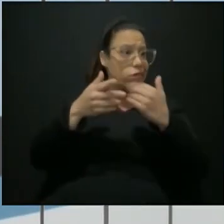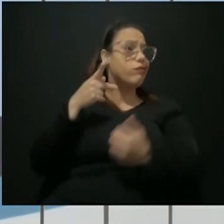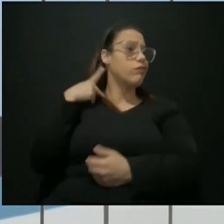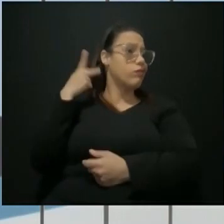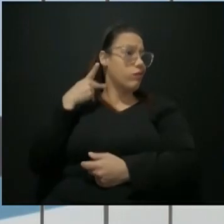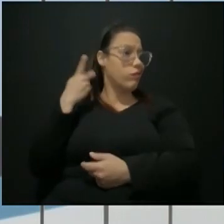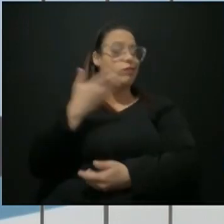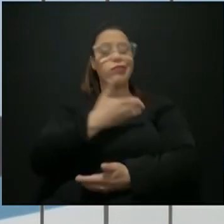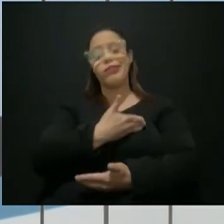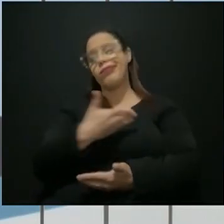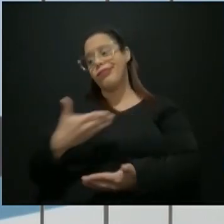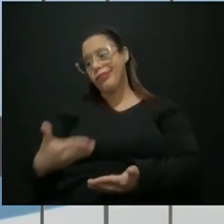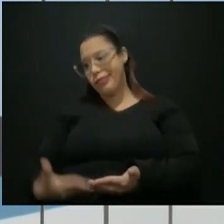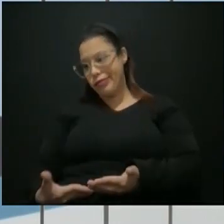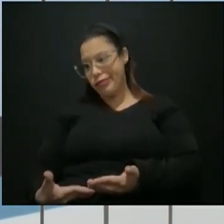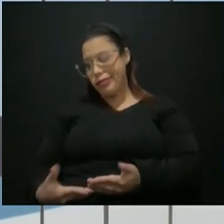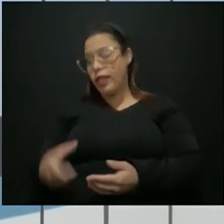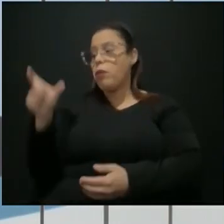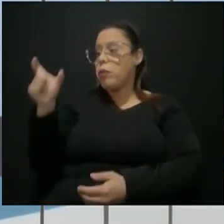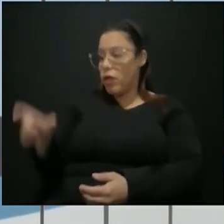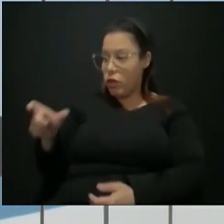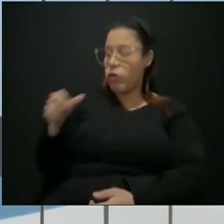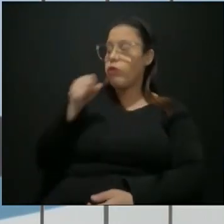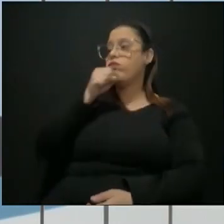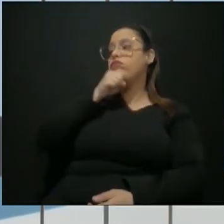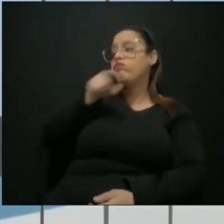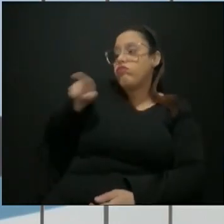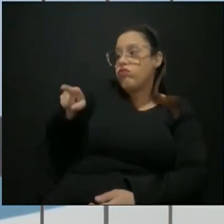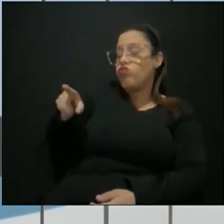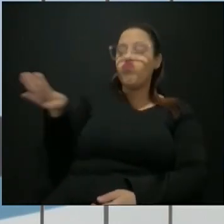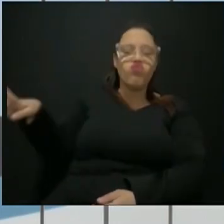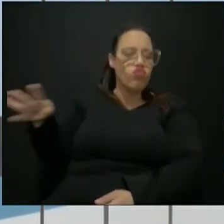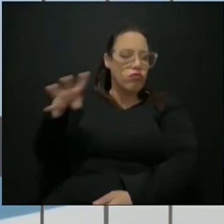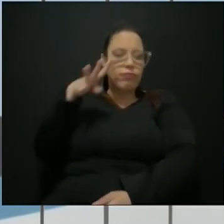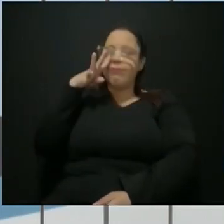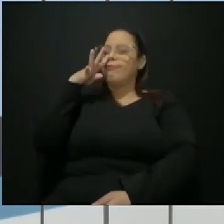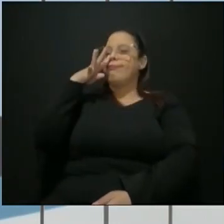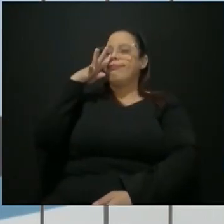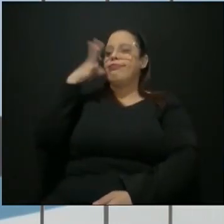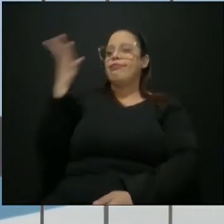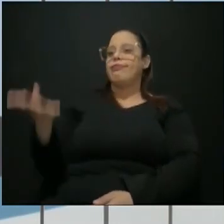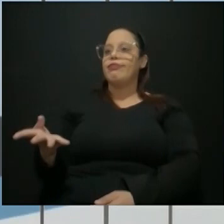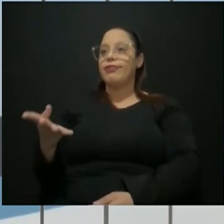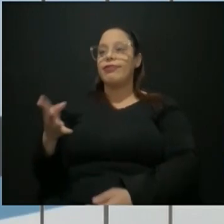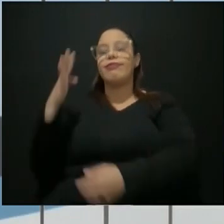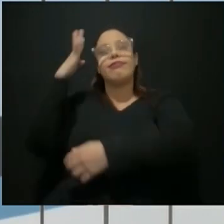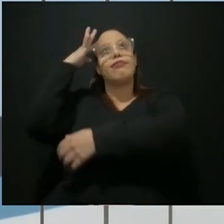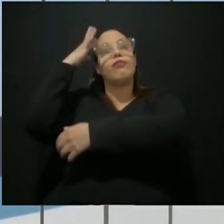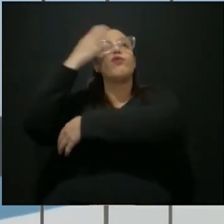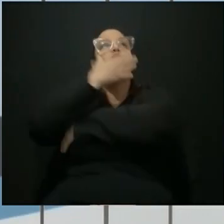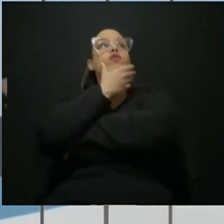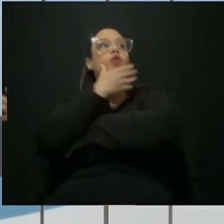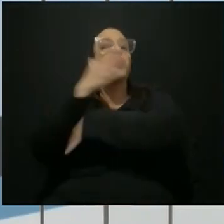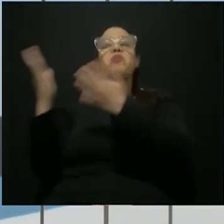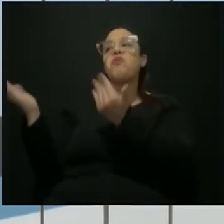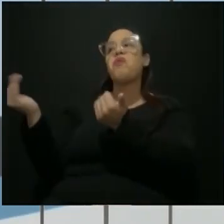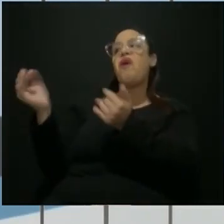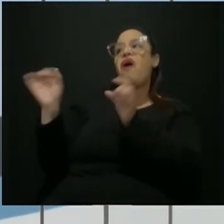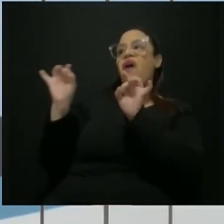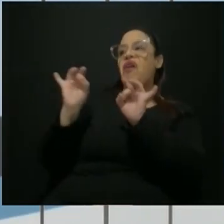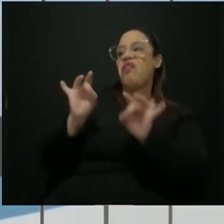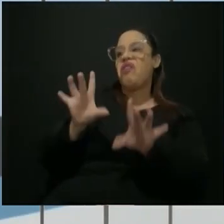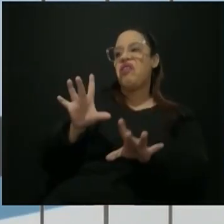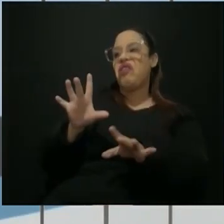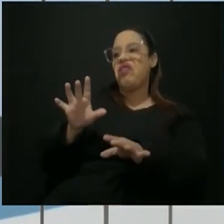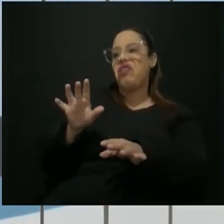por melhoria na condição da política pública municipal para a pessoa idosa. Então essas pessoas acabam inspirando a gente, né? A gente tem uma ideia hoje também que